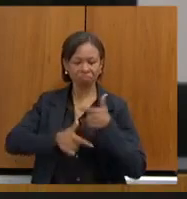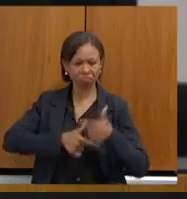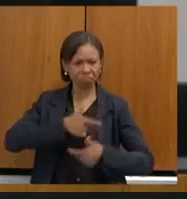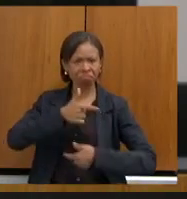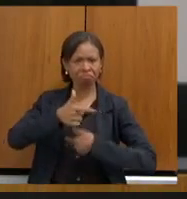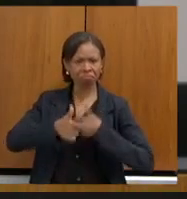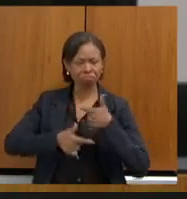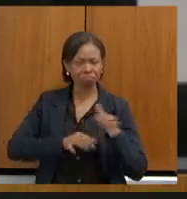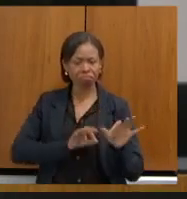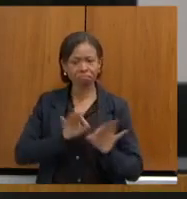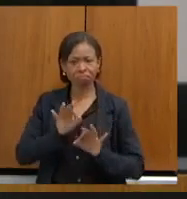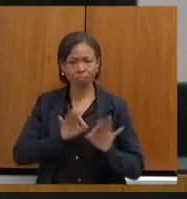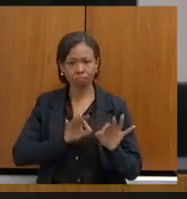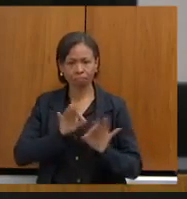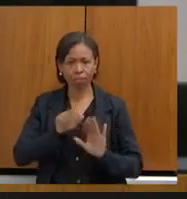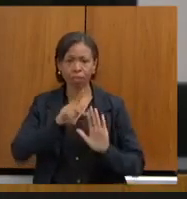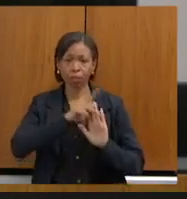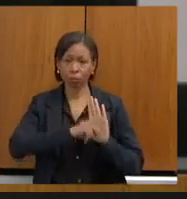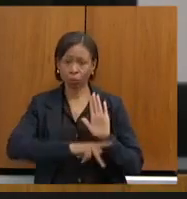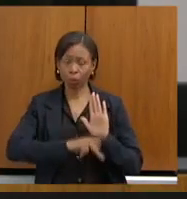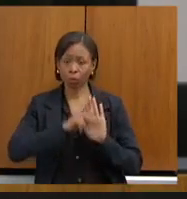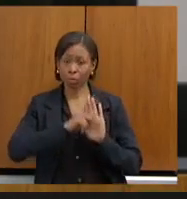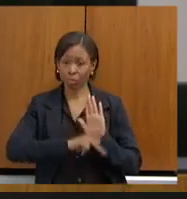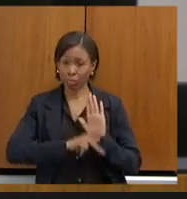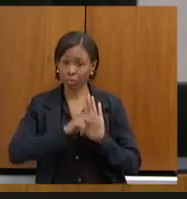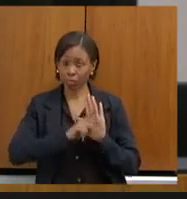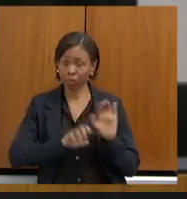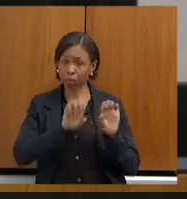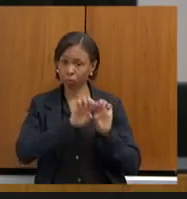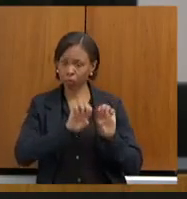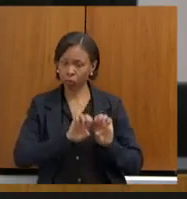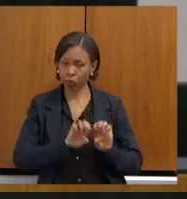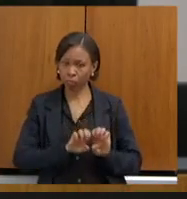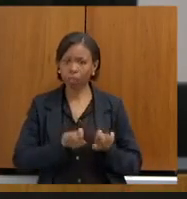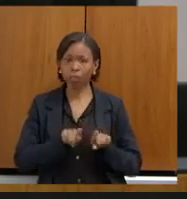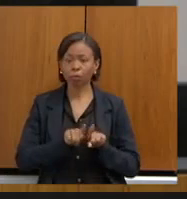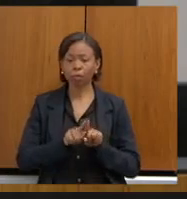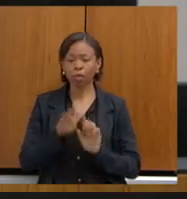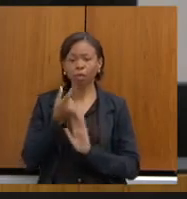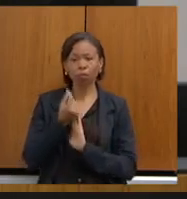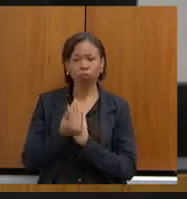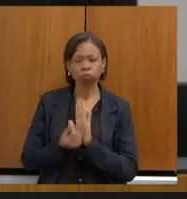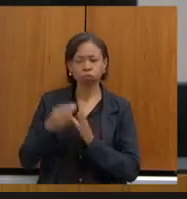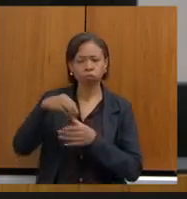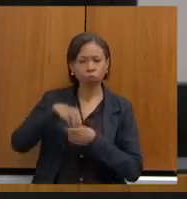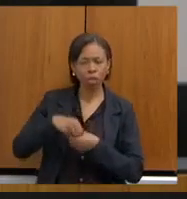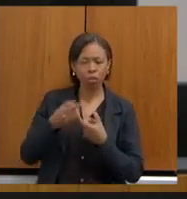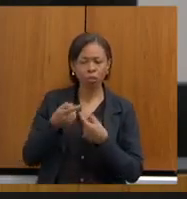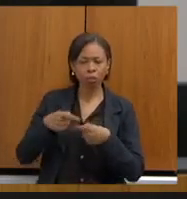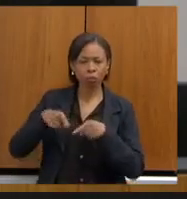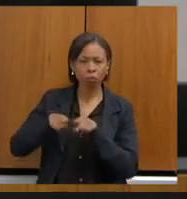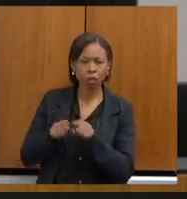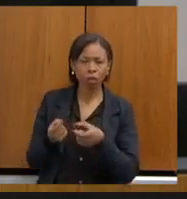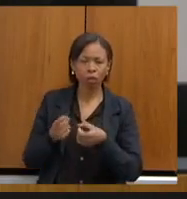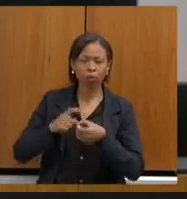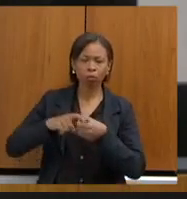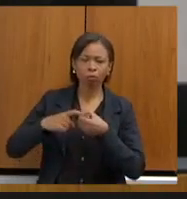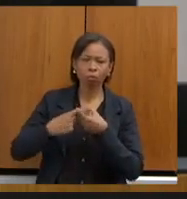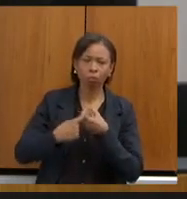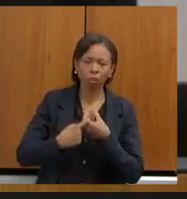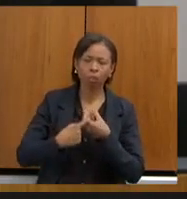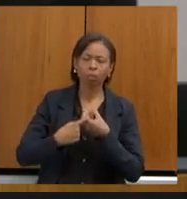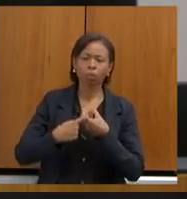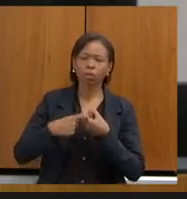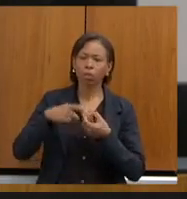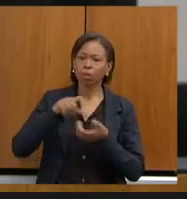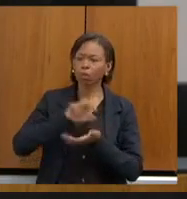elaboração de projetos estruturantes e captação de recursos externos emendas parlamentares e convênios termos de ajustamento de Conduta e